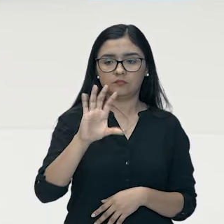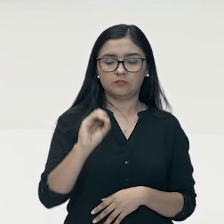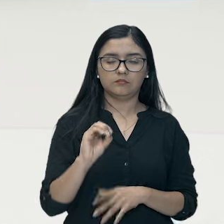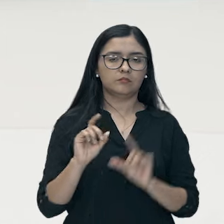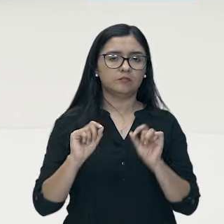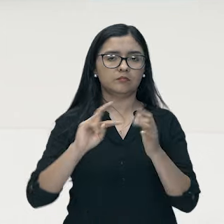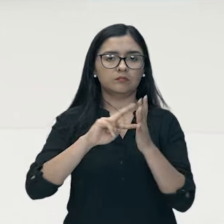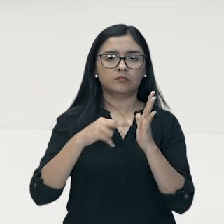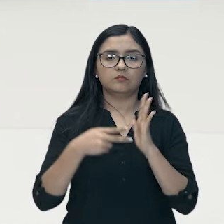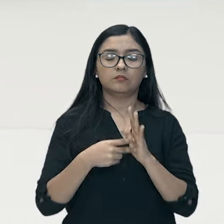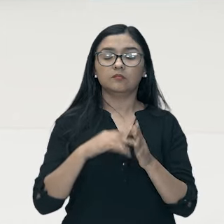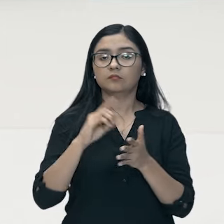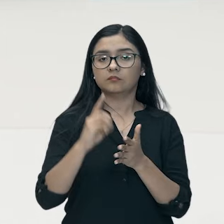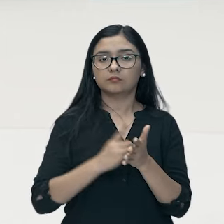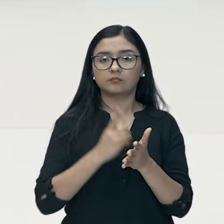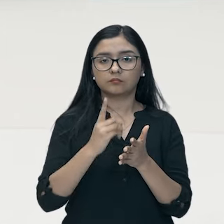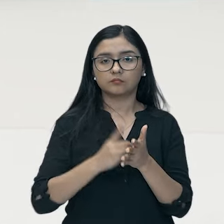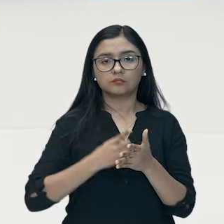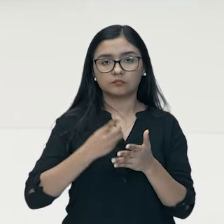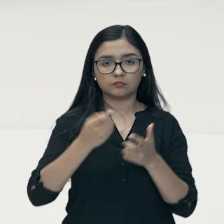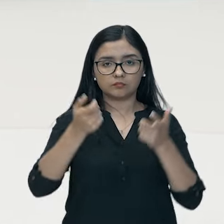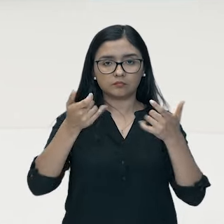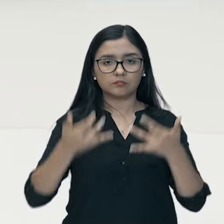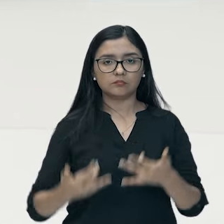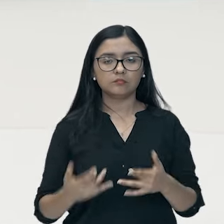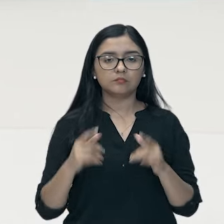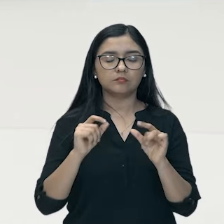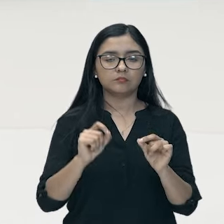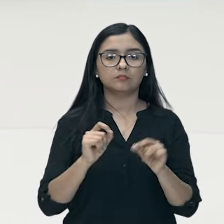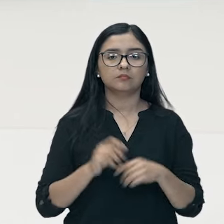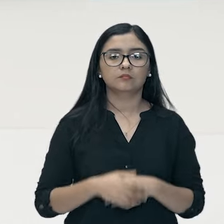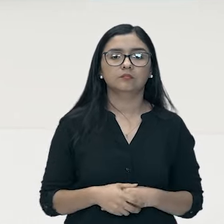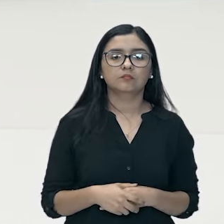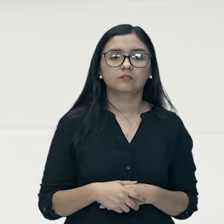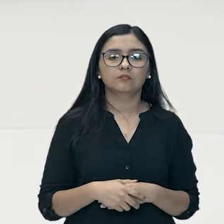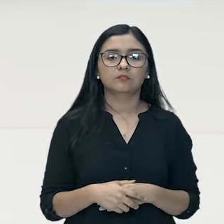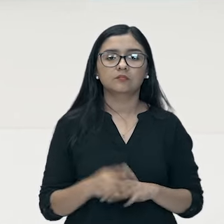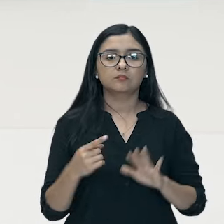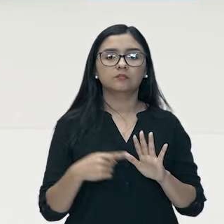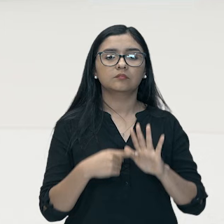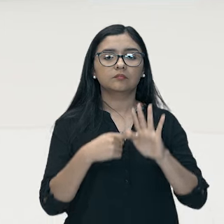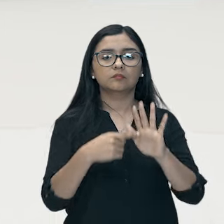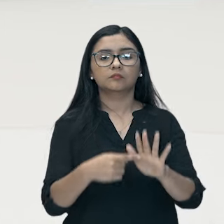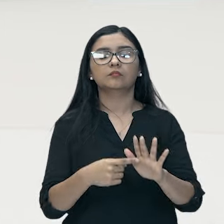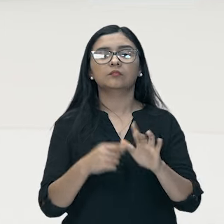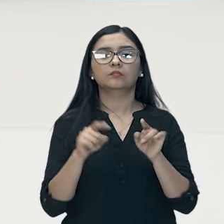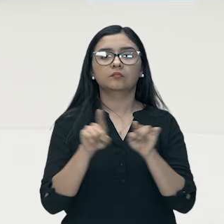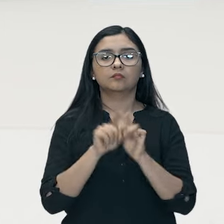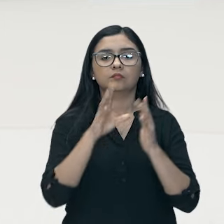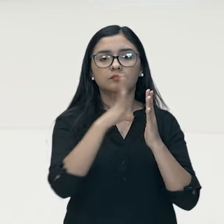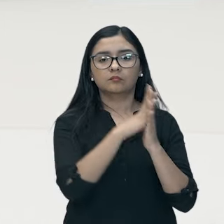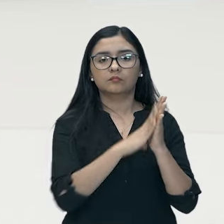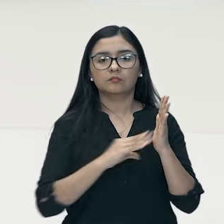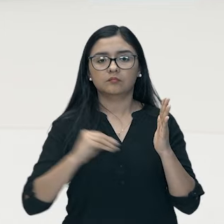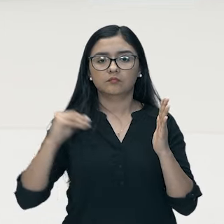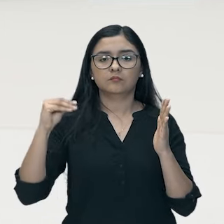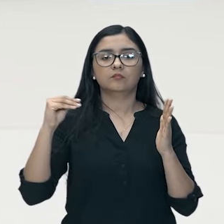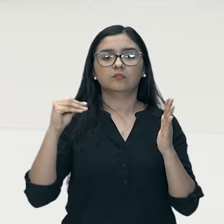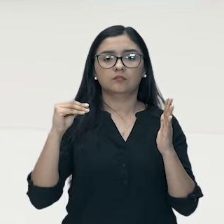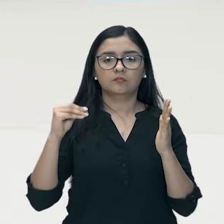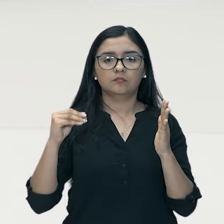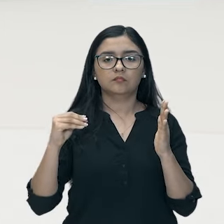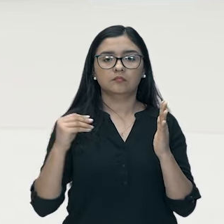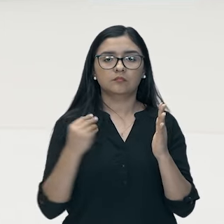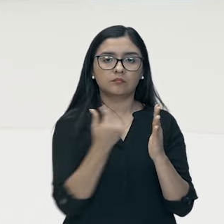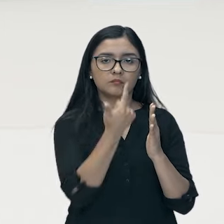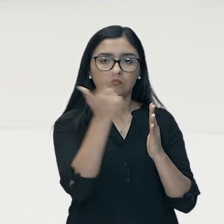plágio de acordo com o dicionário aulet é a apresentação de imitação ou